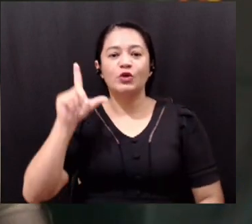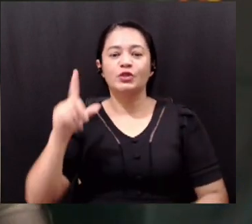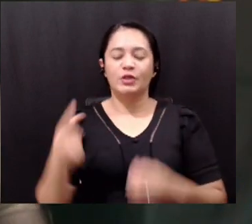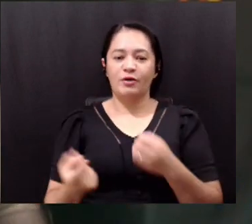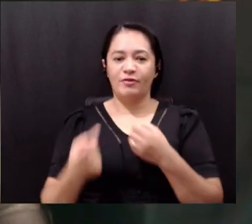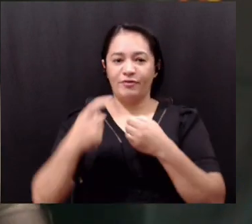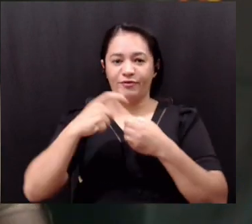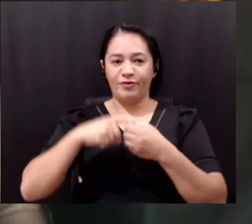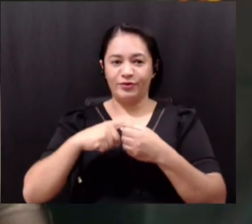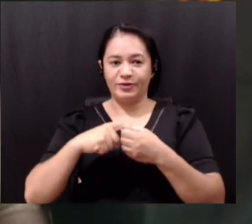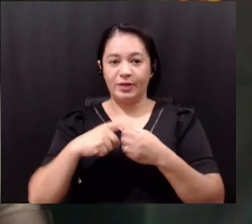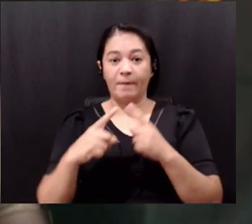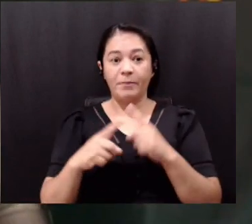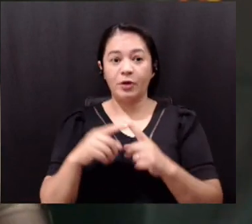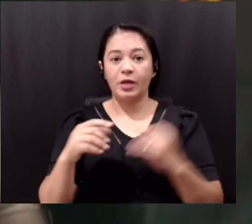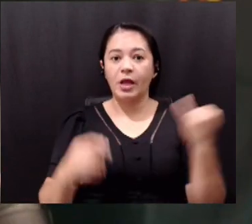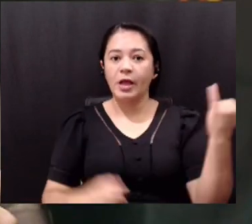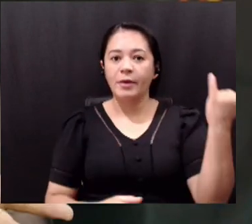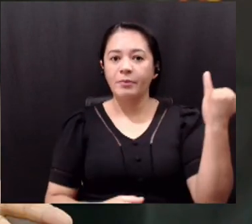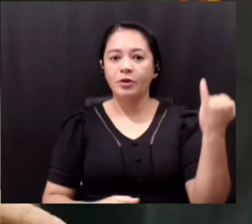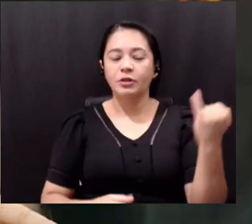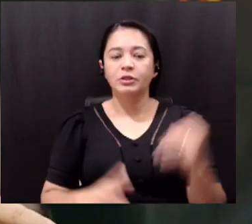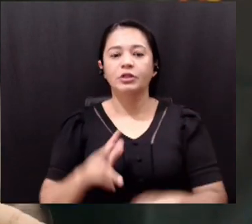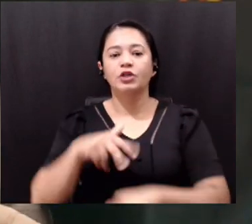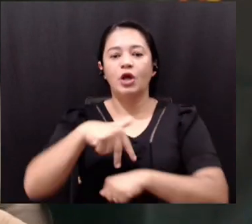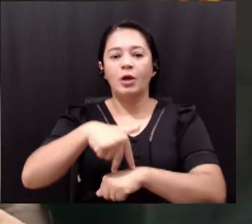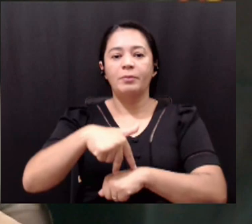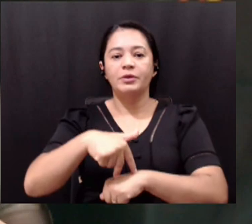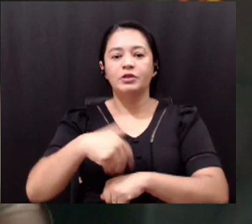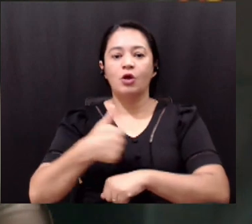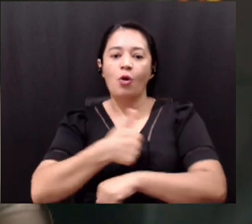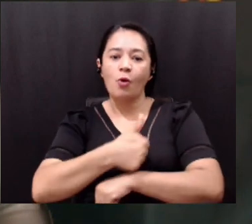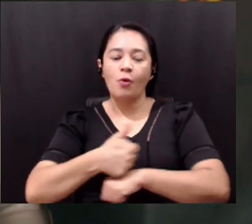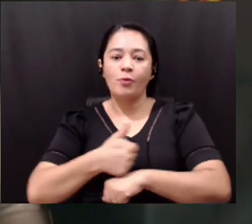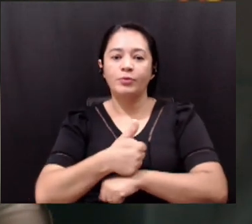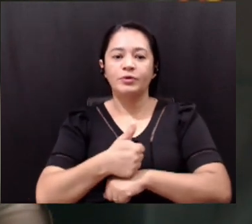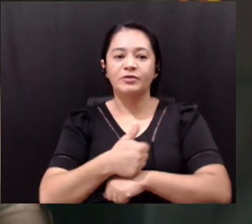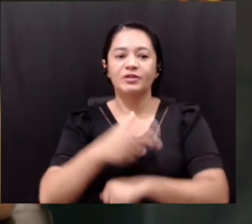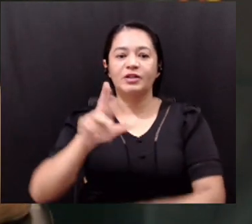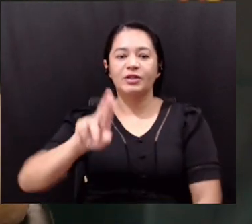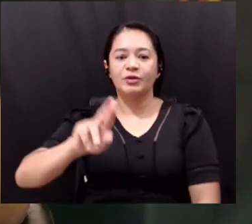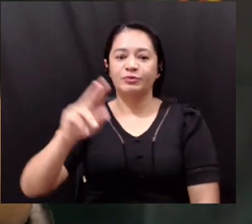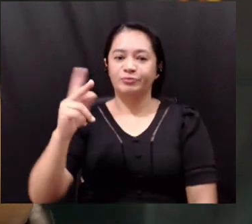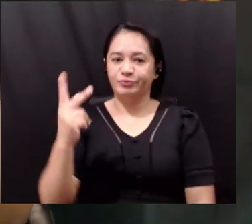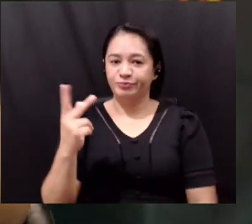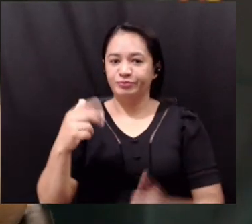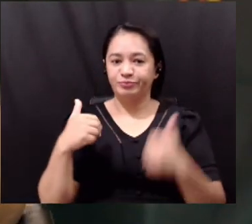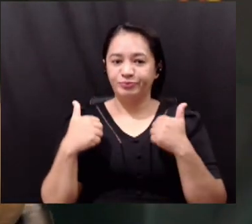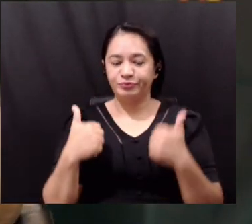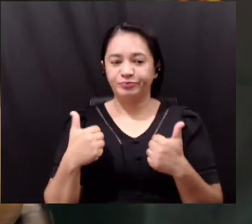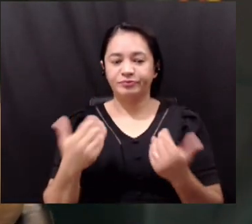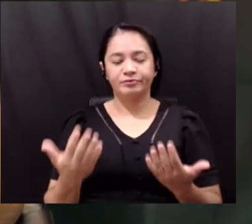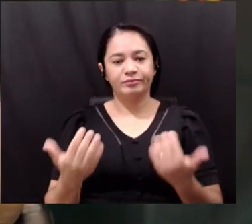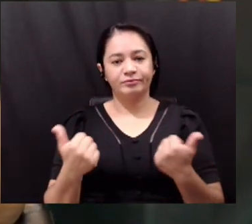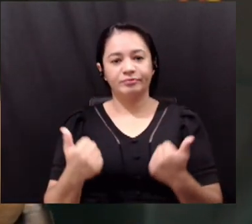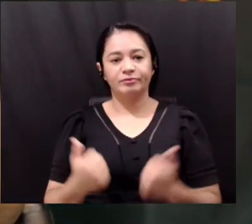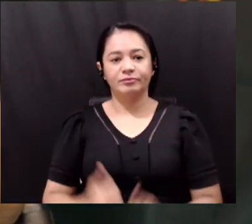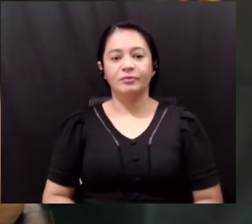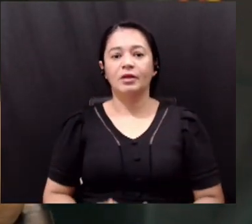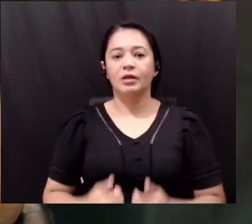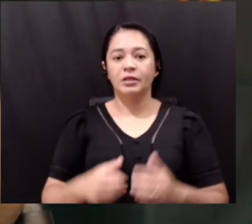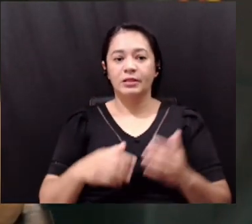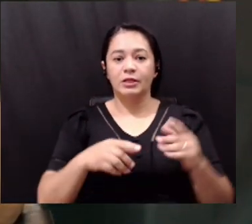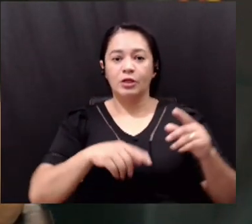muito importante, a posição de uma pessoa que trabalha com recursos humanos também. Vamos lá. Olha, segundo um estudo Target